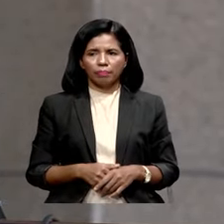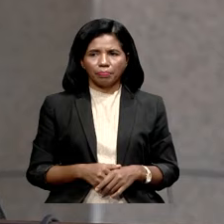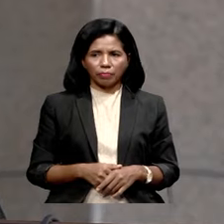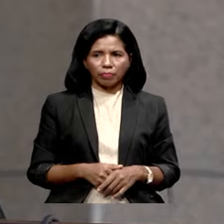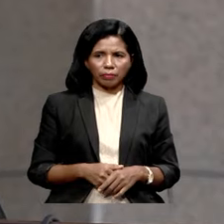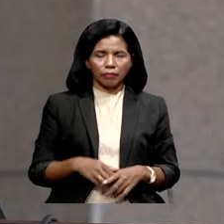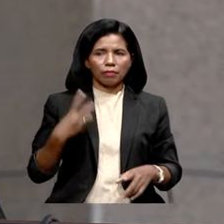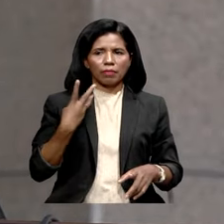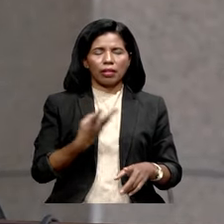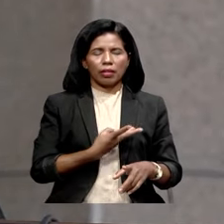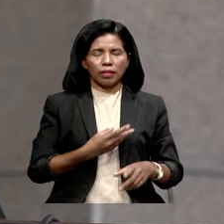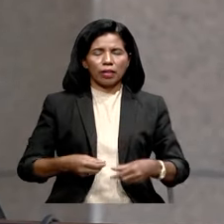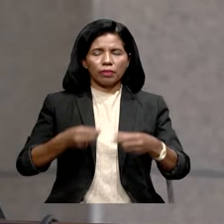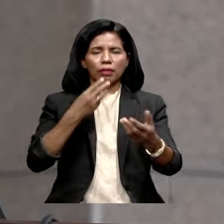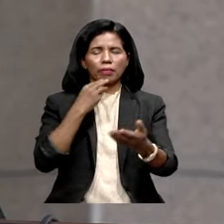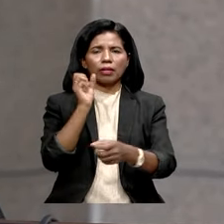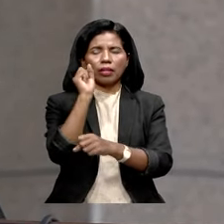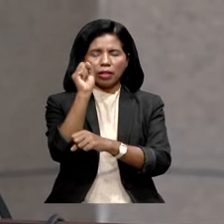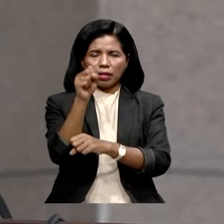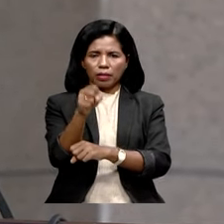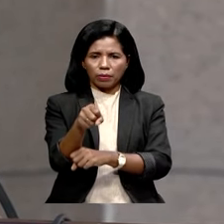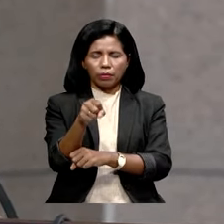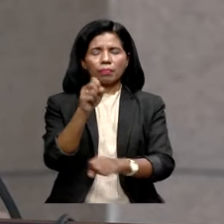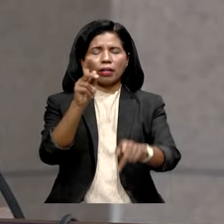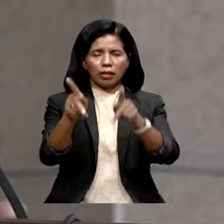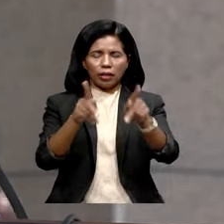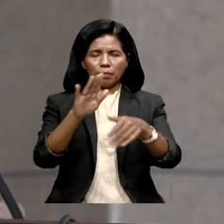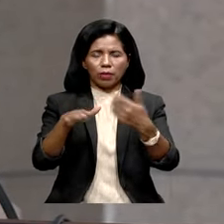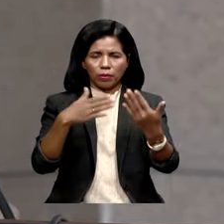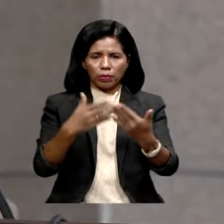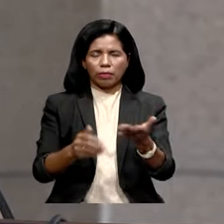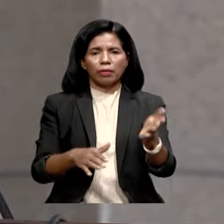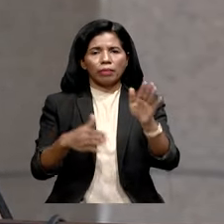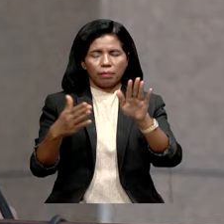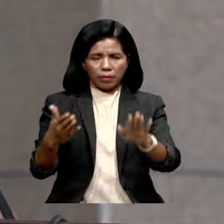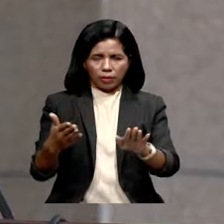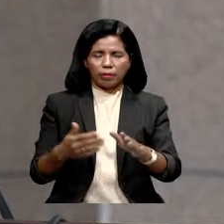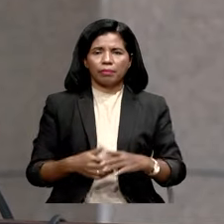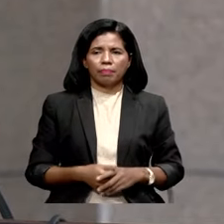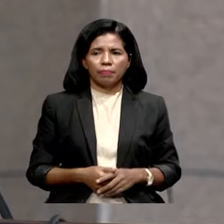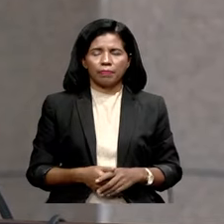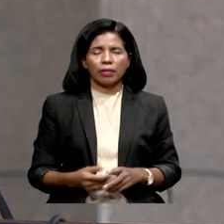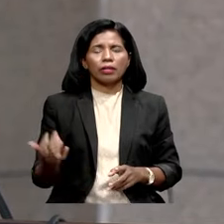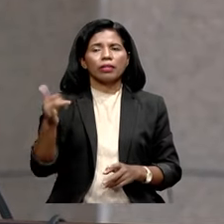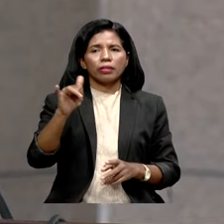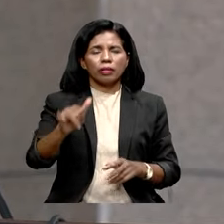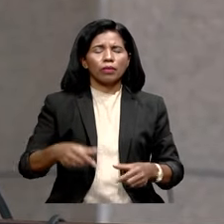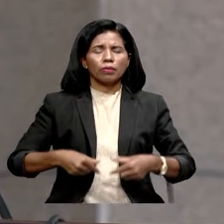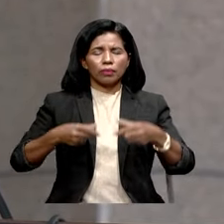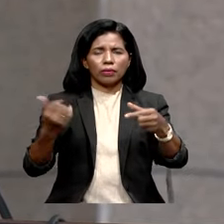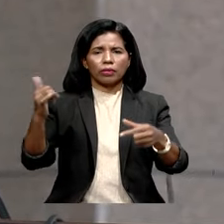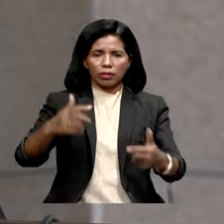idanem. Ita halu homenagem ha kru pa martires no eroi sira. Sira ve fosia ni